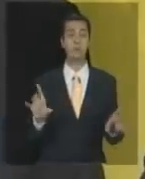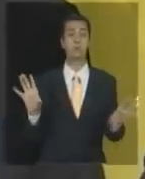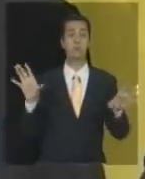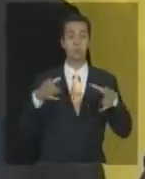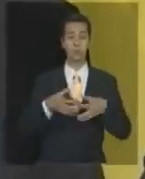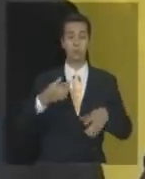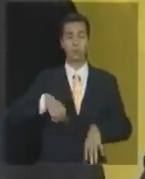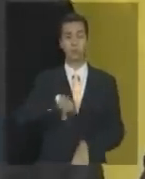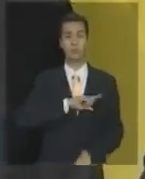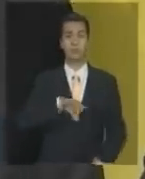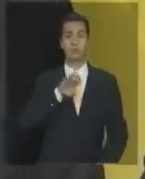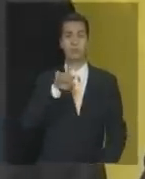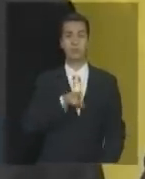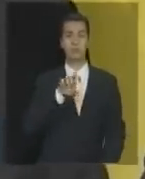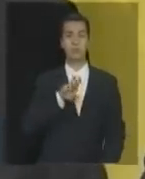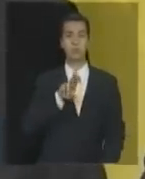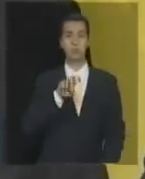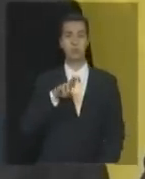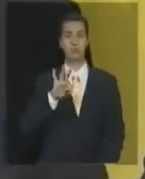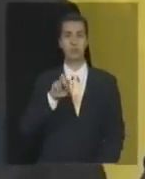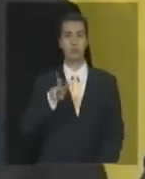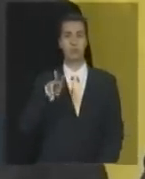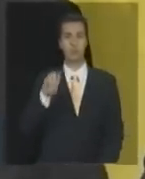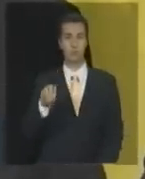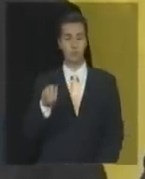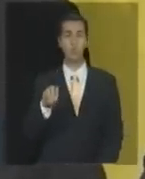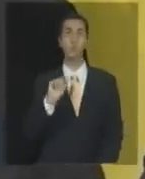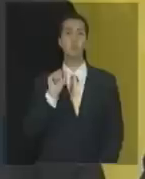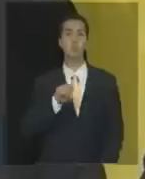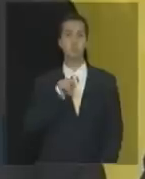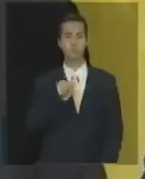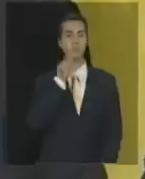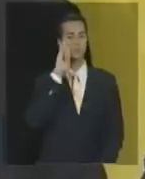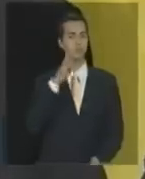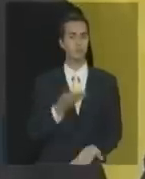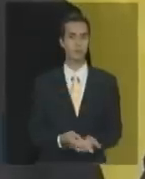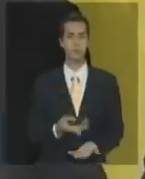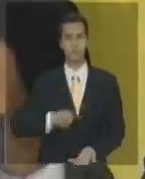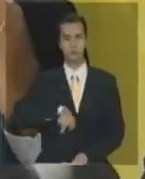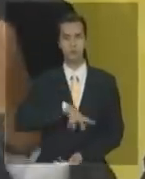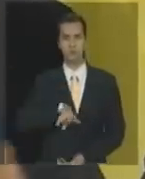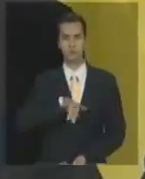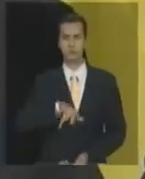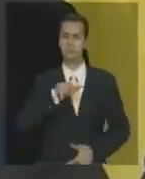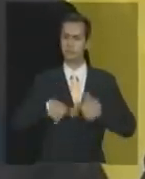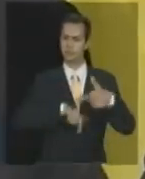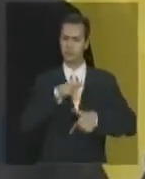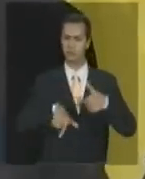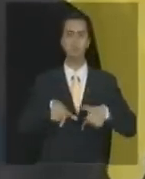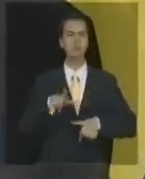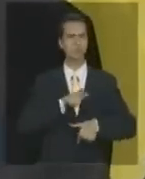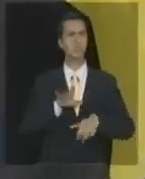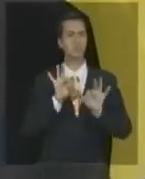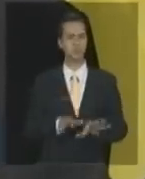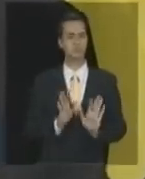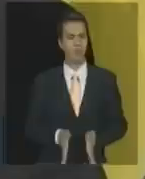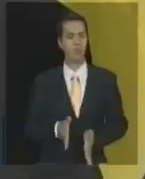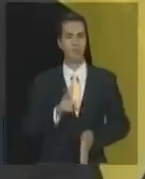Executivo Federal, você pode ter a certeza de que nós estamos tomando todas as